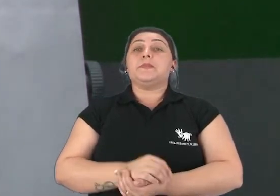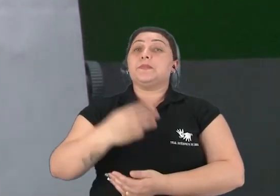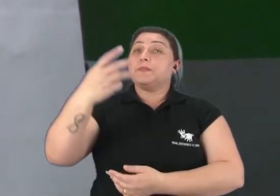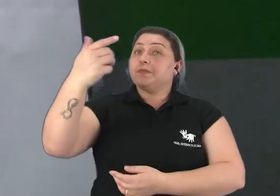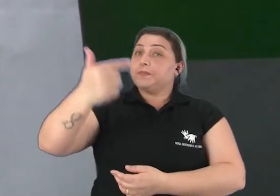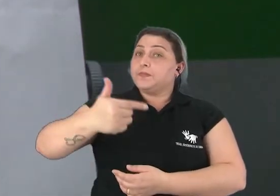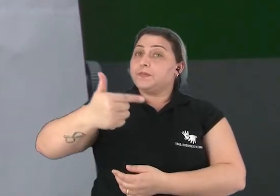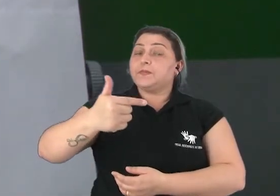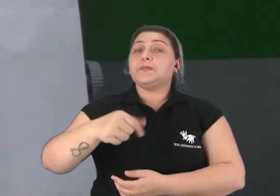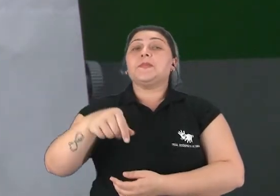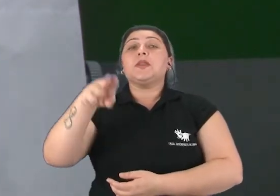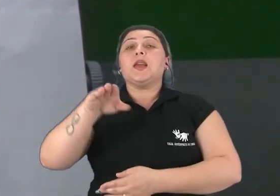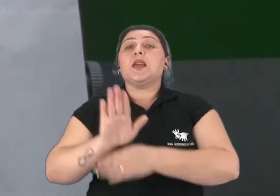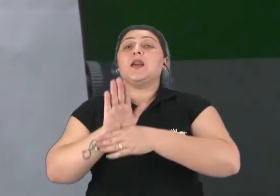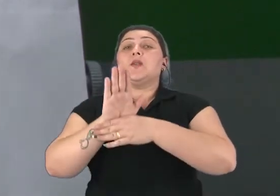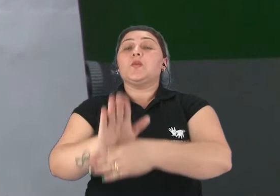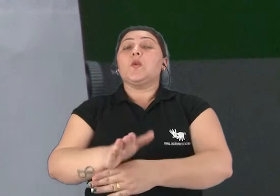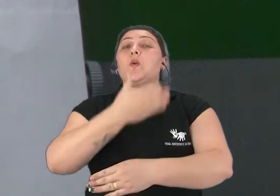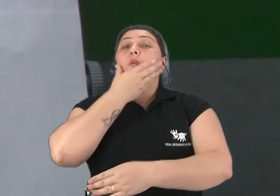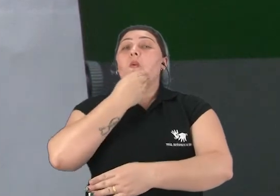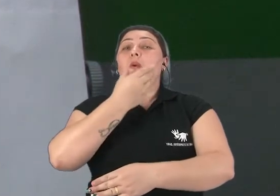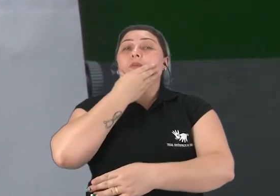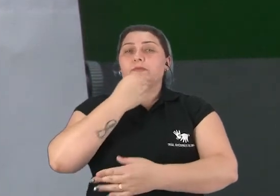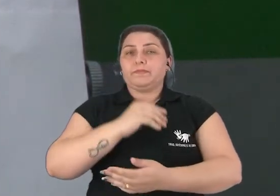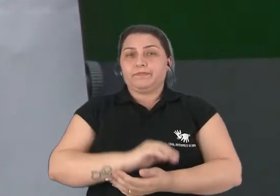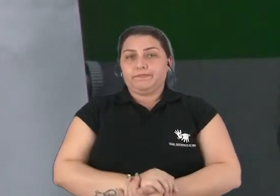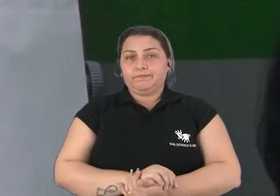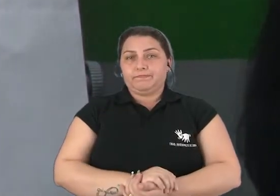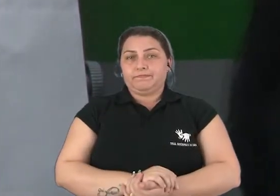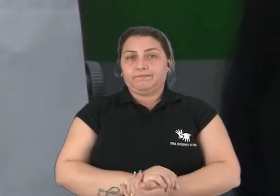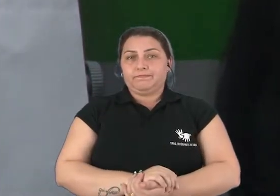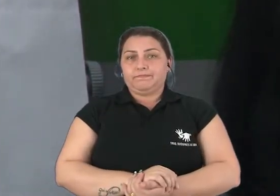questão 2. Quem ajudou o sapateiro?